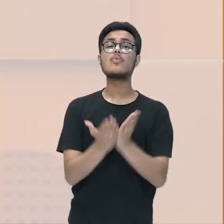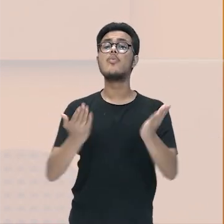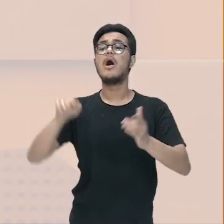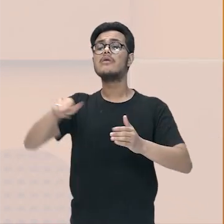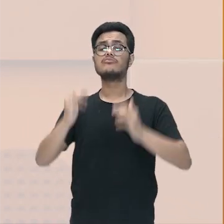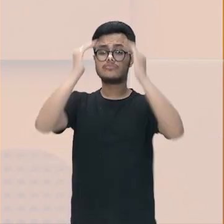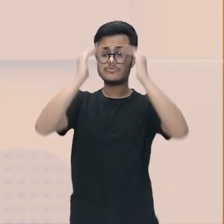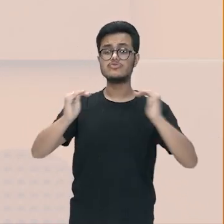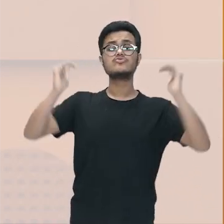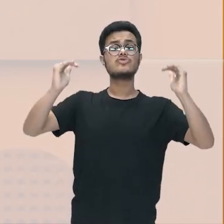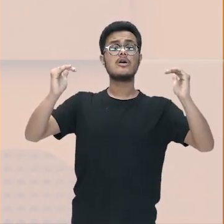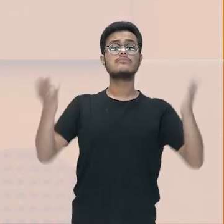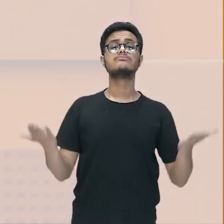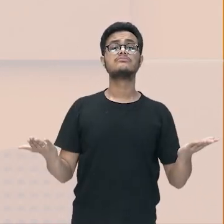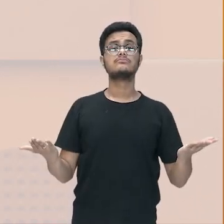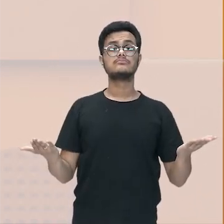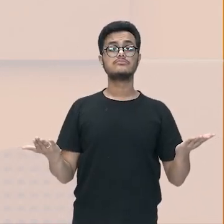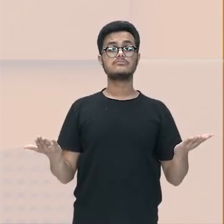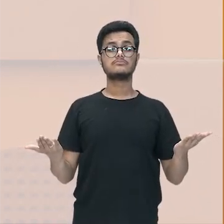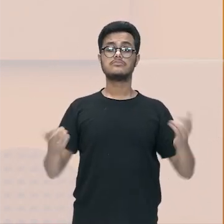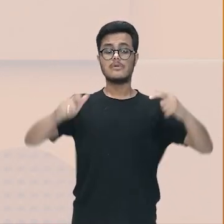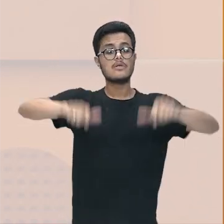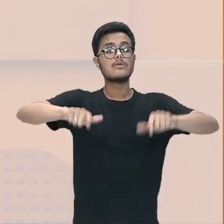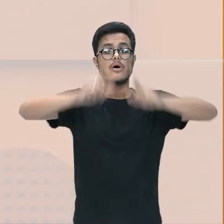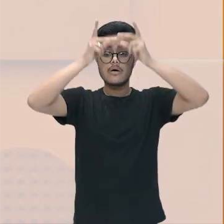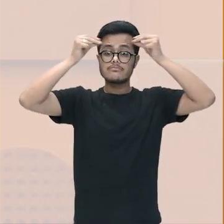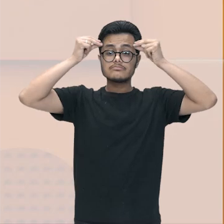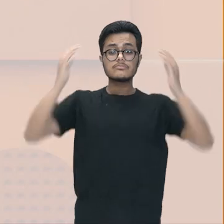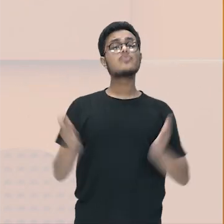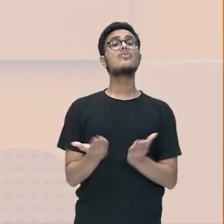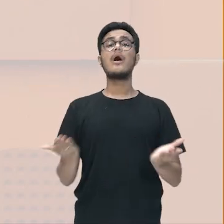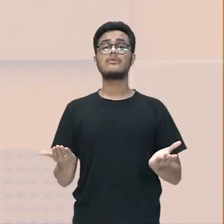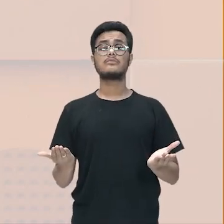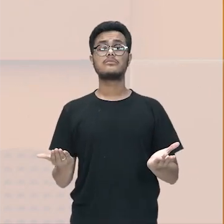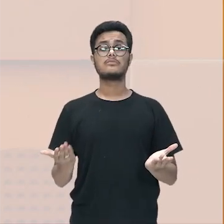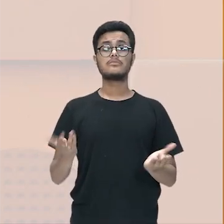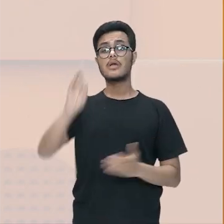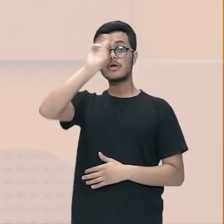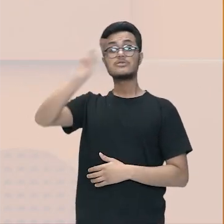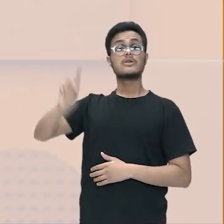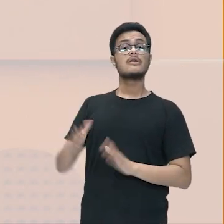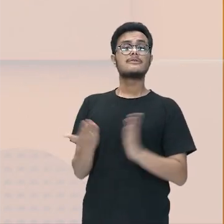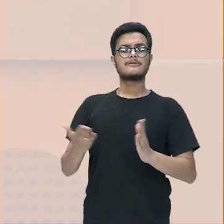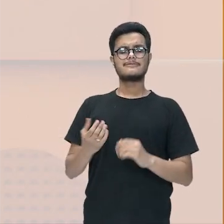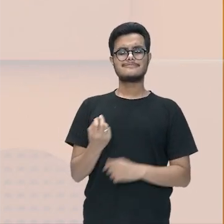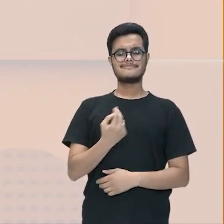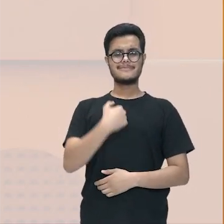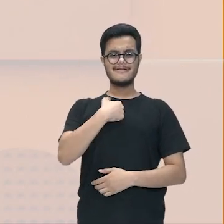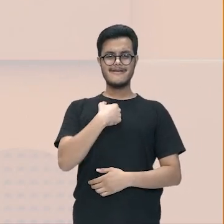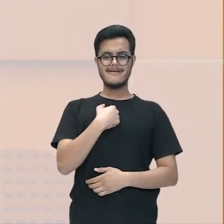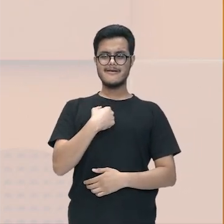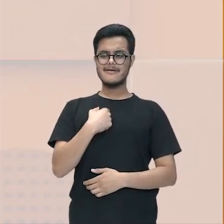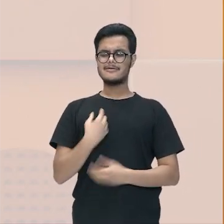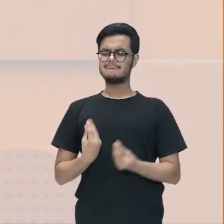a cabeça desse mundo da Grécia. O que acontece? Se duas cidades-estados começam a guerrear, né? Tem um